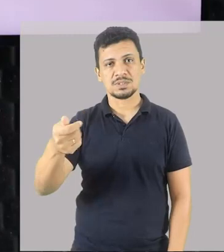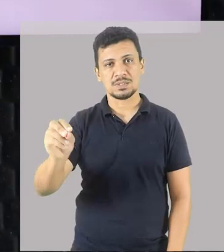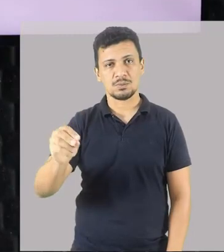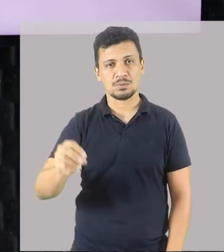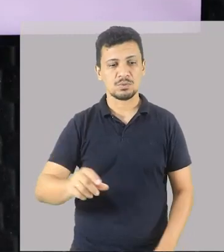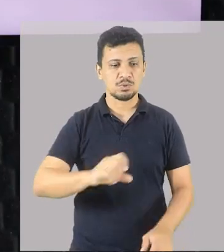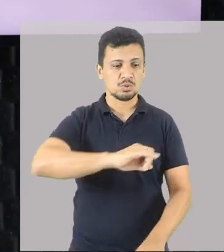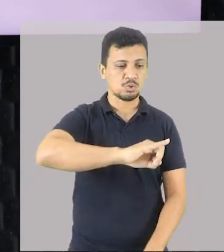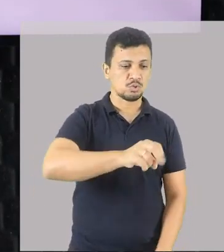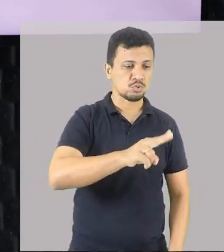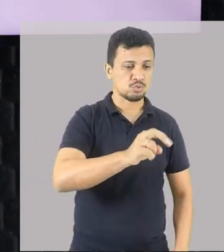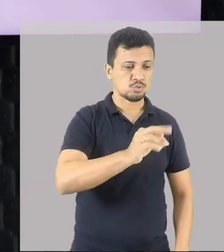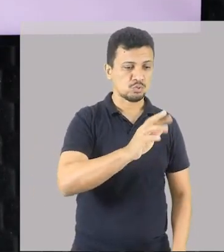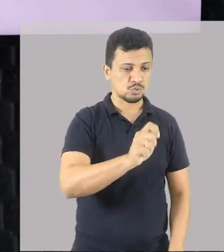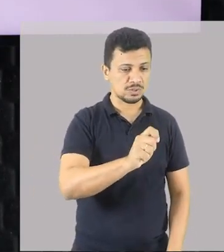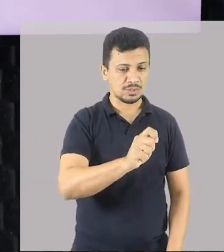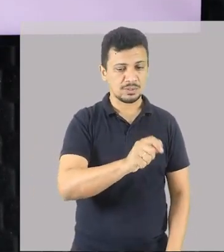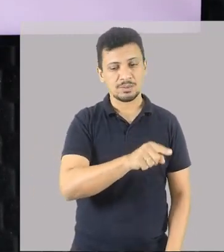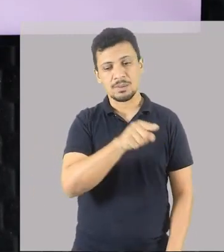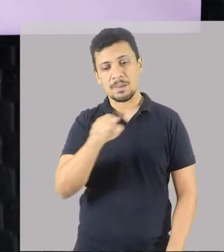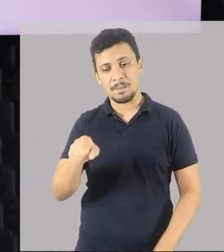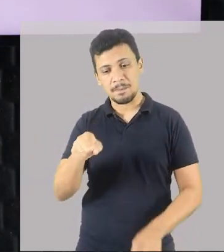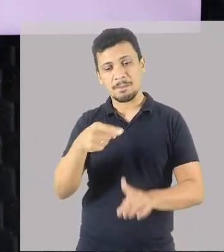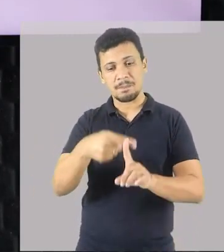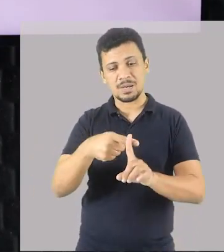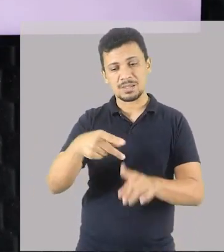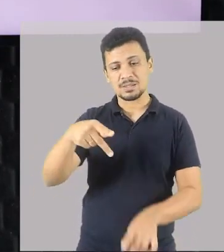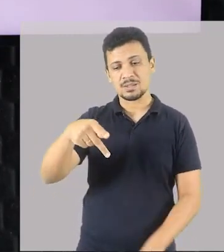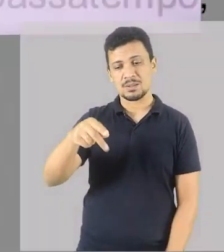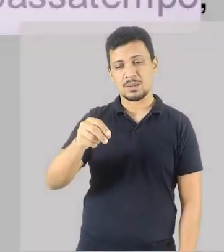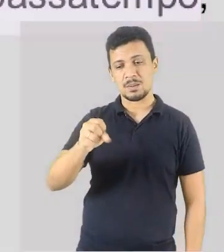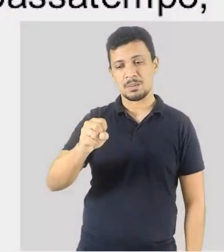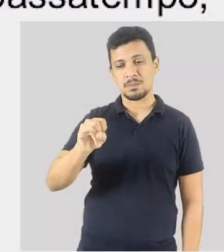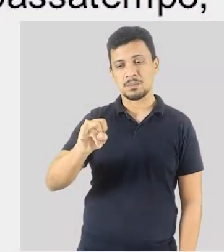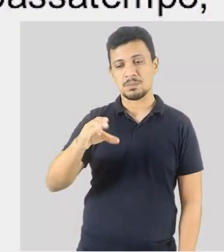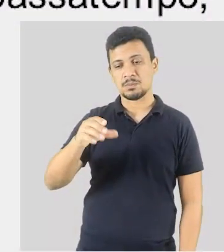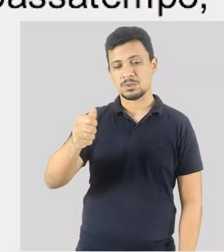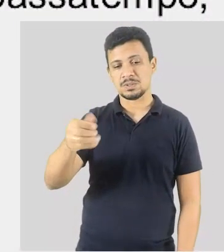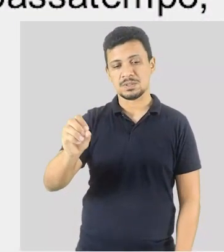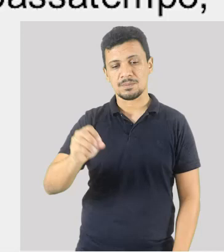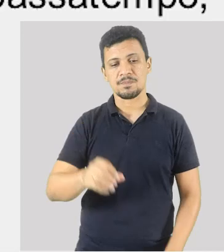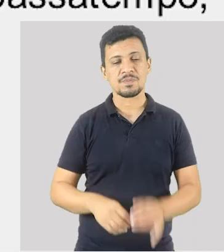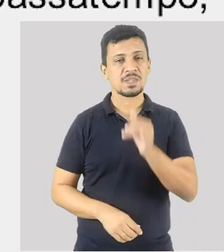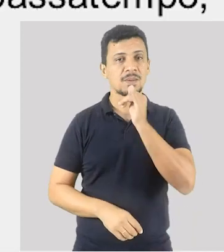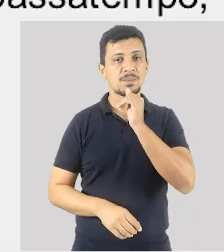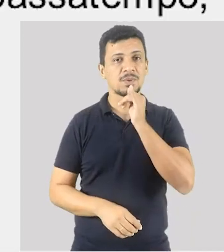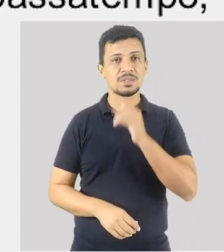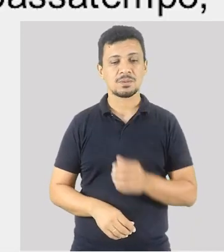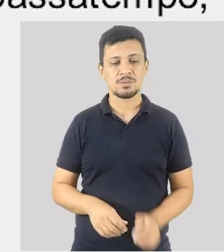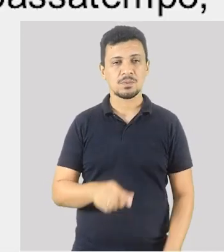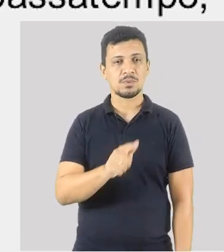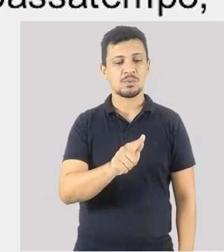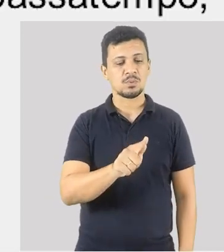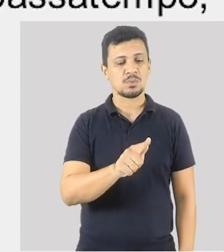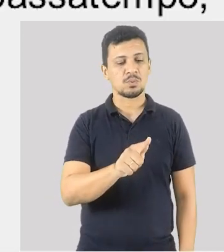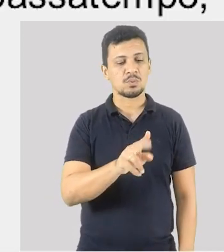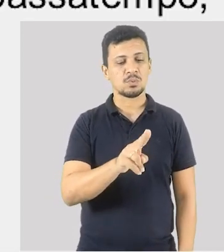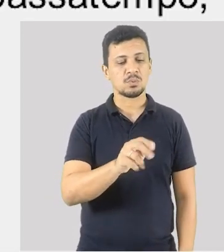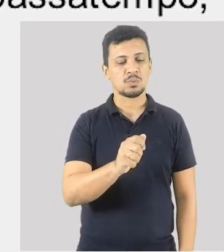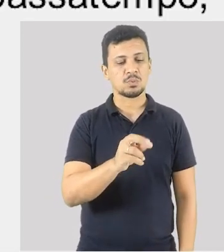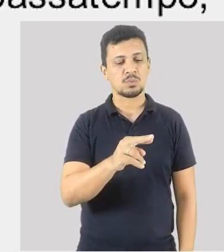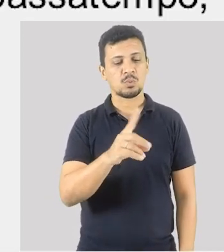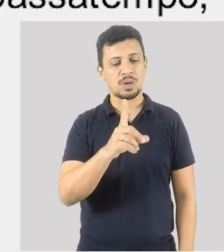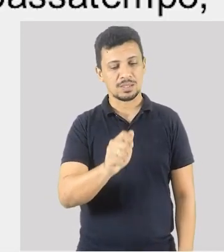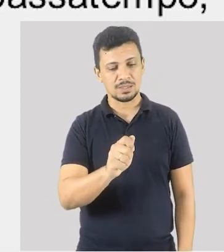mas posição. É uma palavra composta por justaposição. Quando eu tenho, por exemplo, guarda-chuva, certo? Guarda,